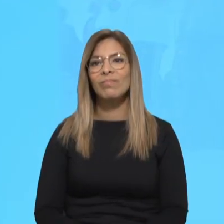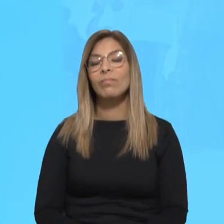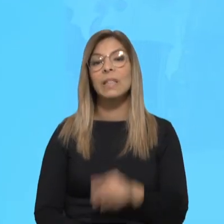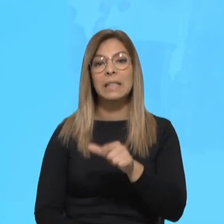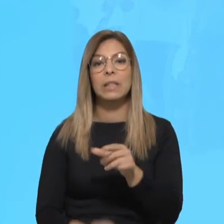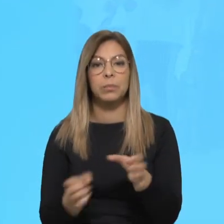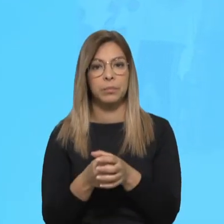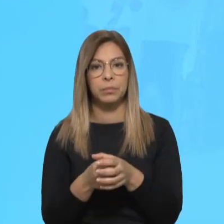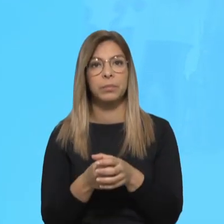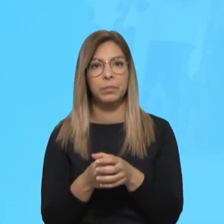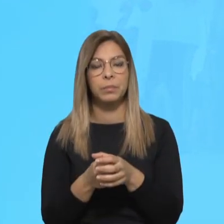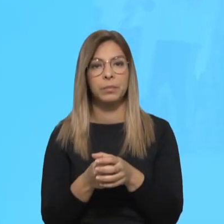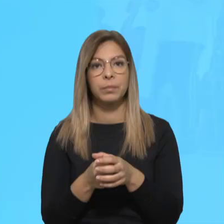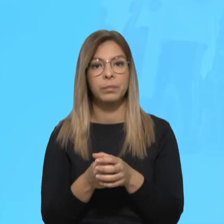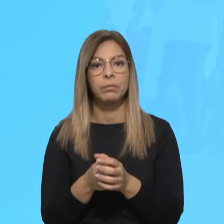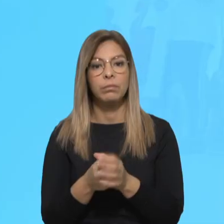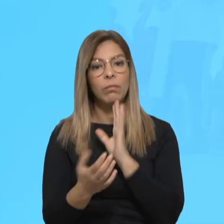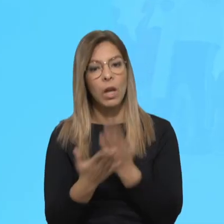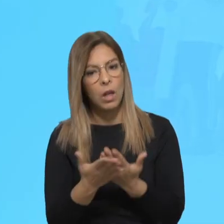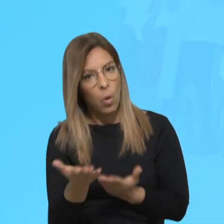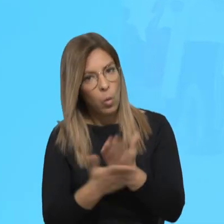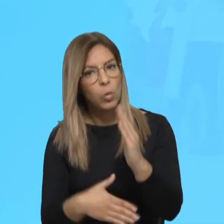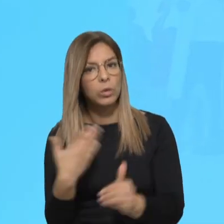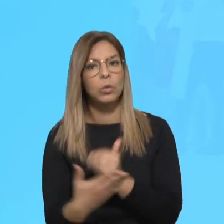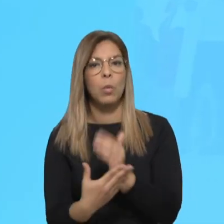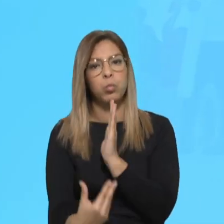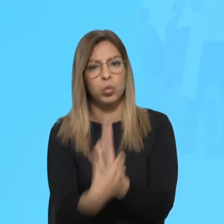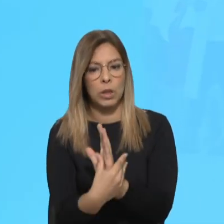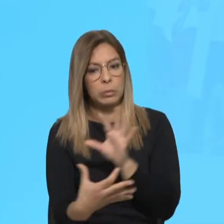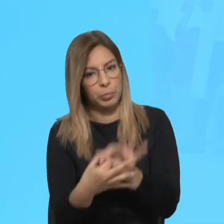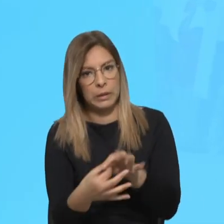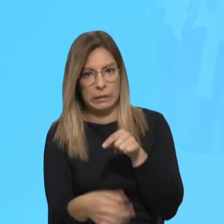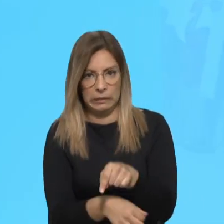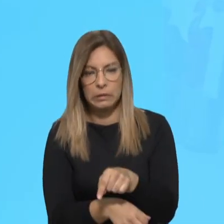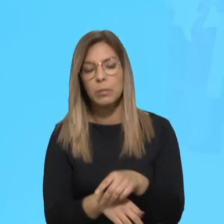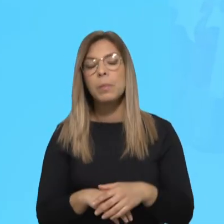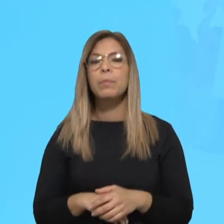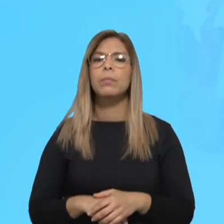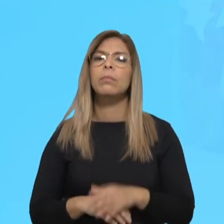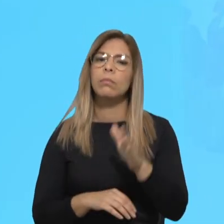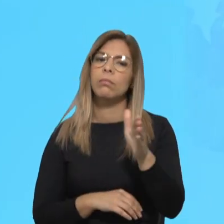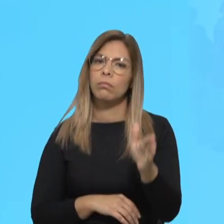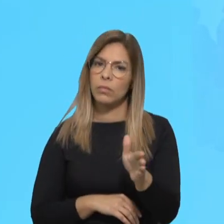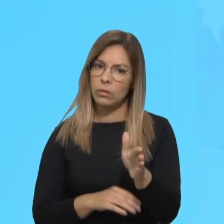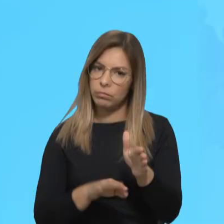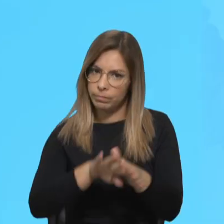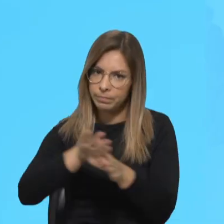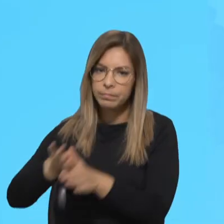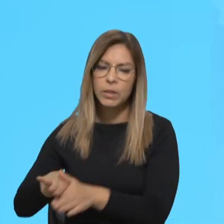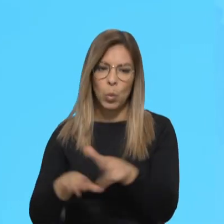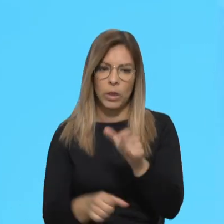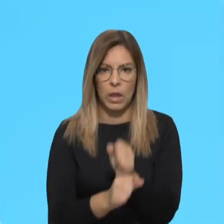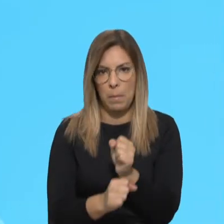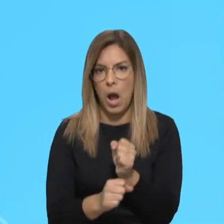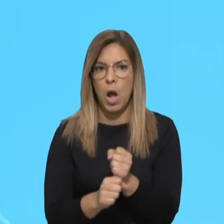comissão, enfim, a dar seguimento a este processo. Para além deste trabalho de escuta